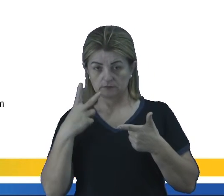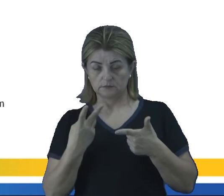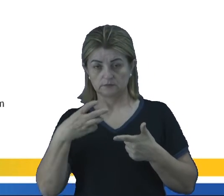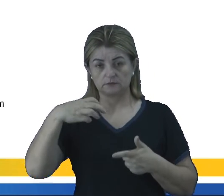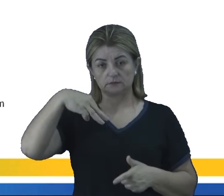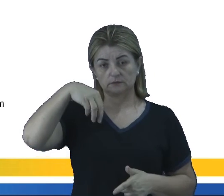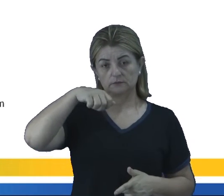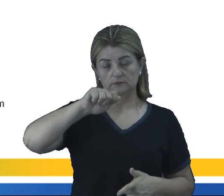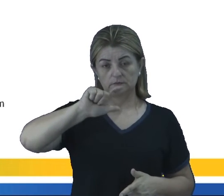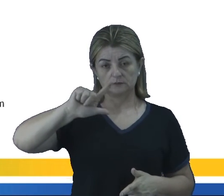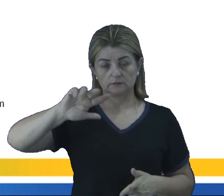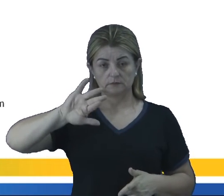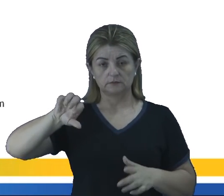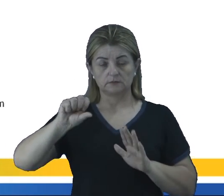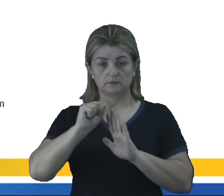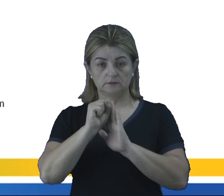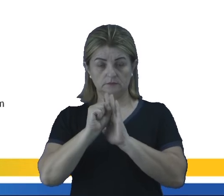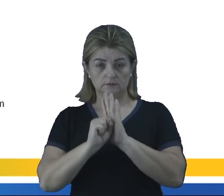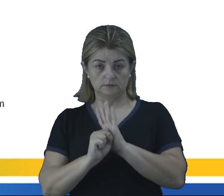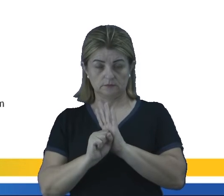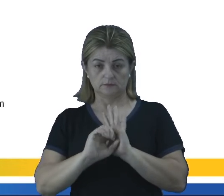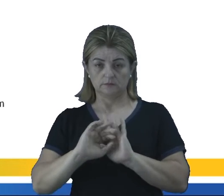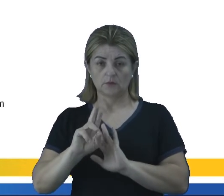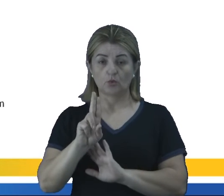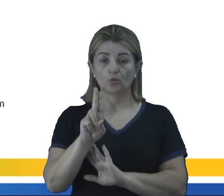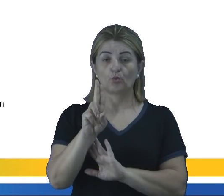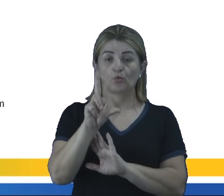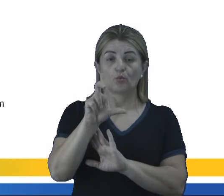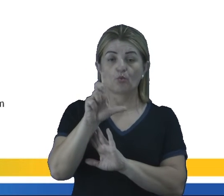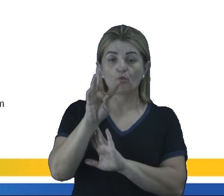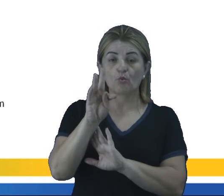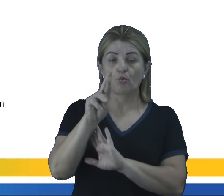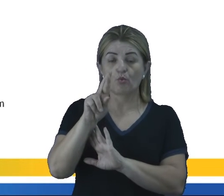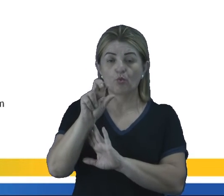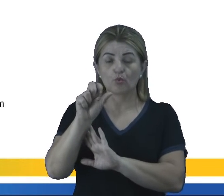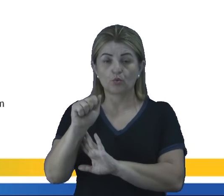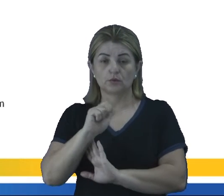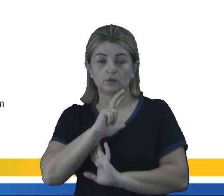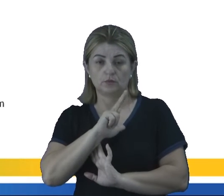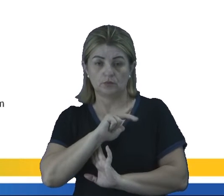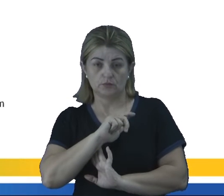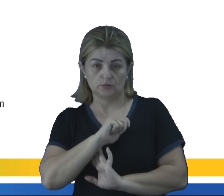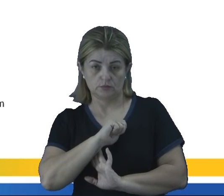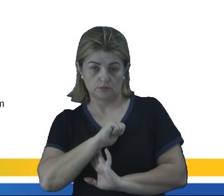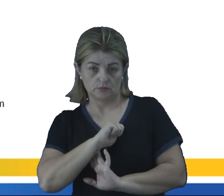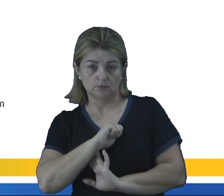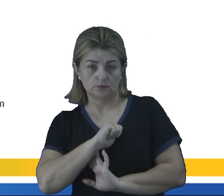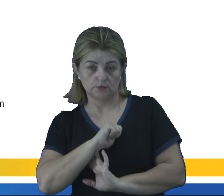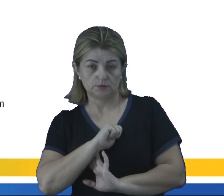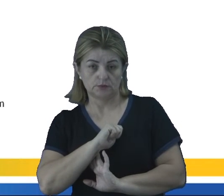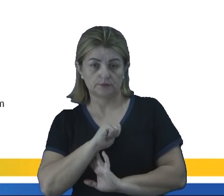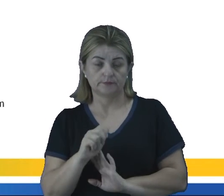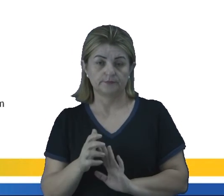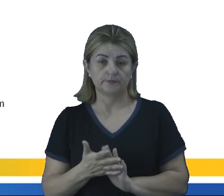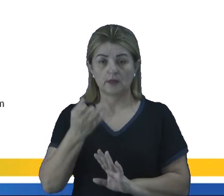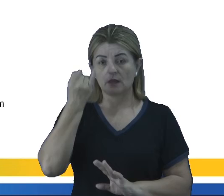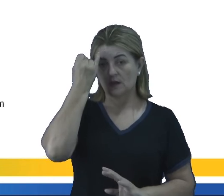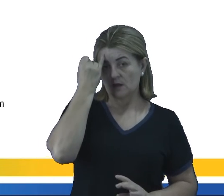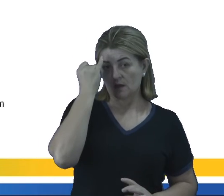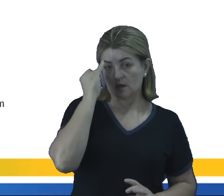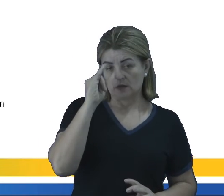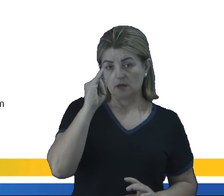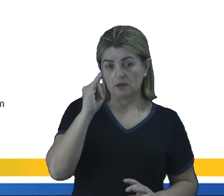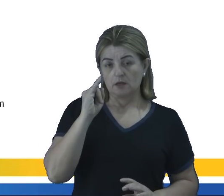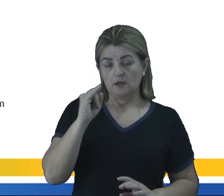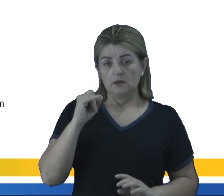Como expoente principal, podemos citar o Castro Alves, que claramente trouxe os seus sentimentos, aquilo que ele pensava,